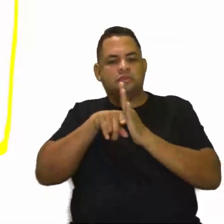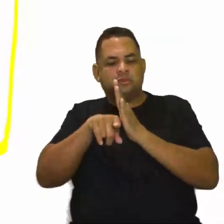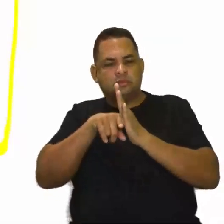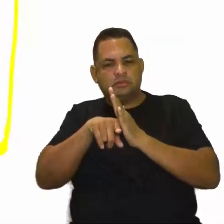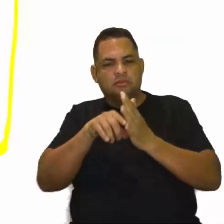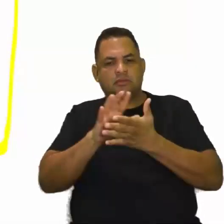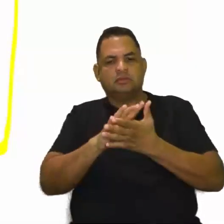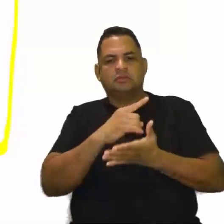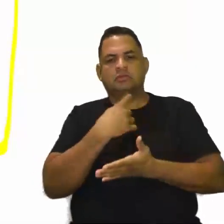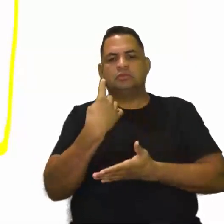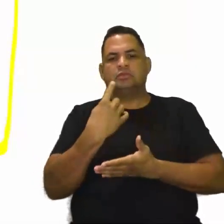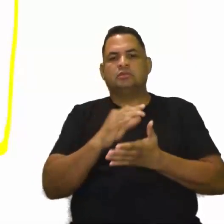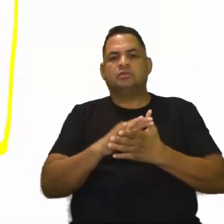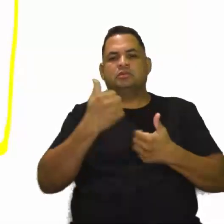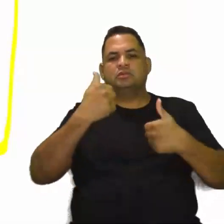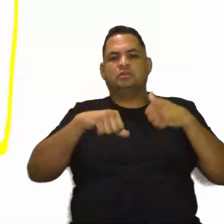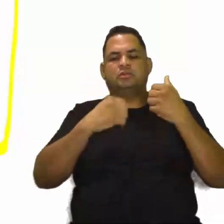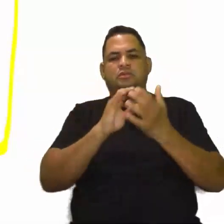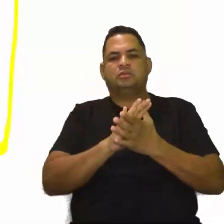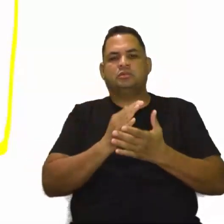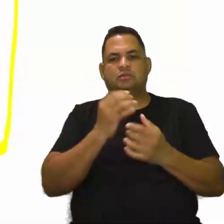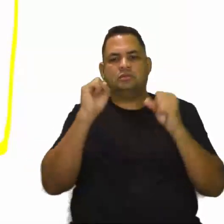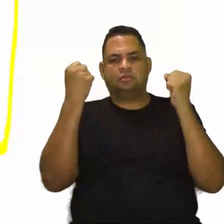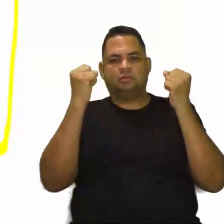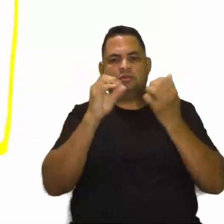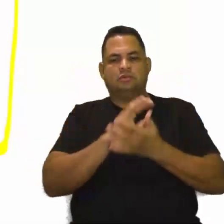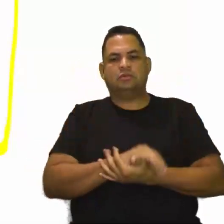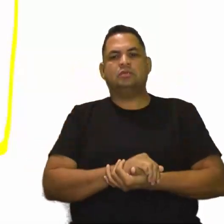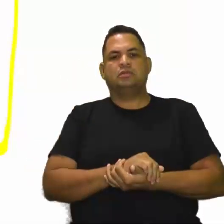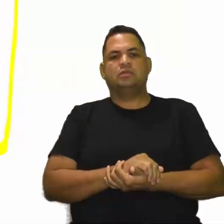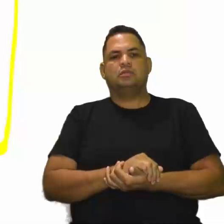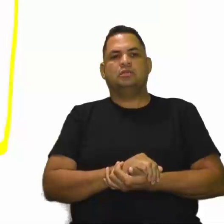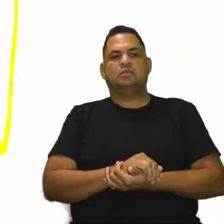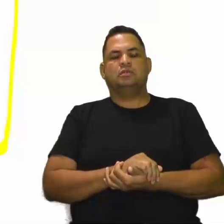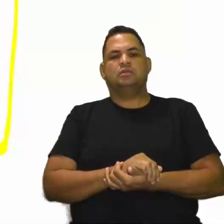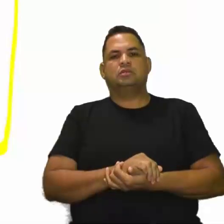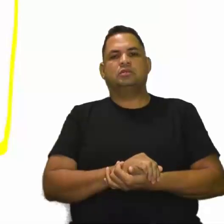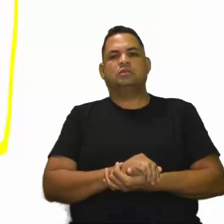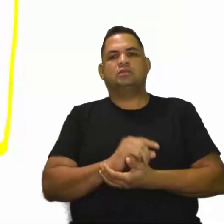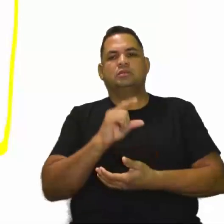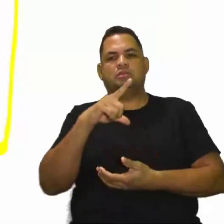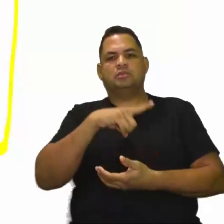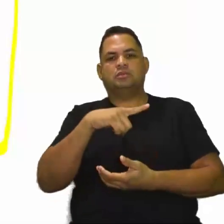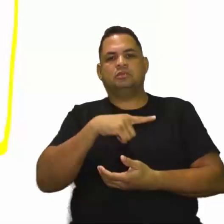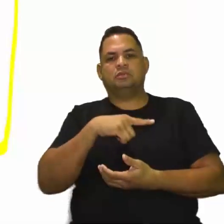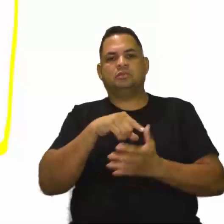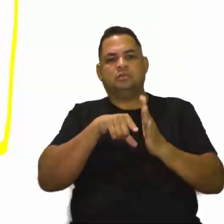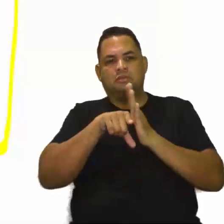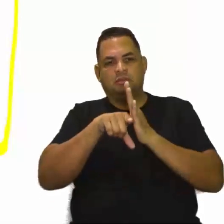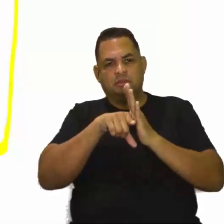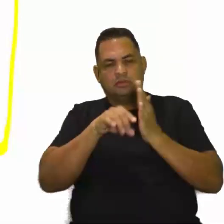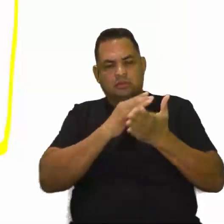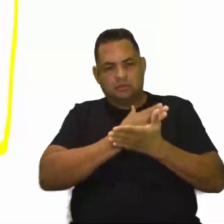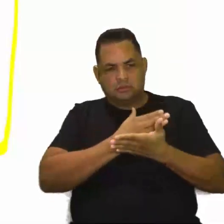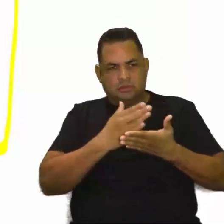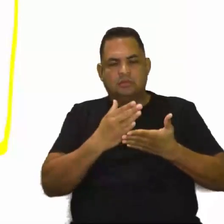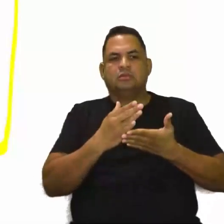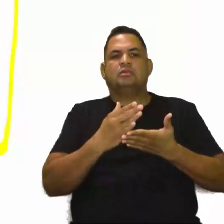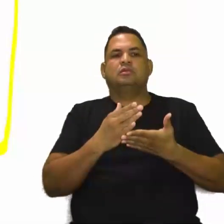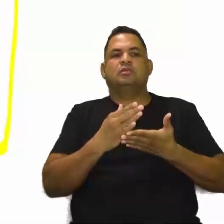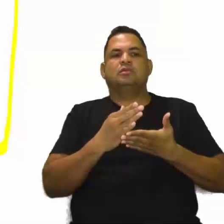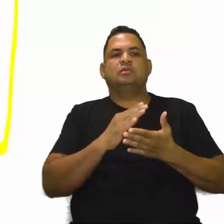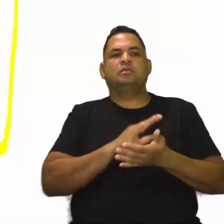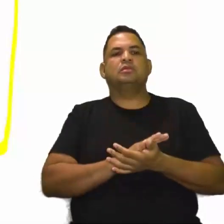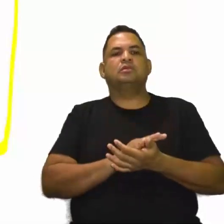falando de avaliação física? Não estávamos? Estávamos, né? Então, aqui você vai ter um diagnóstico inicial